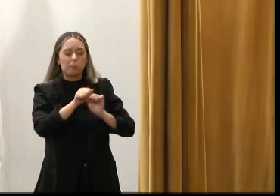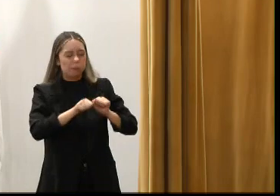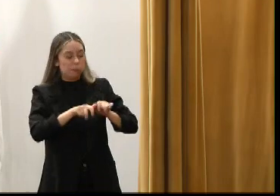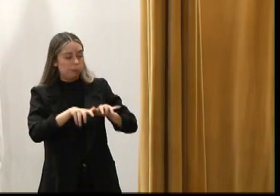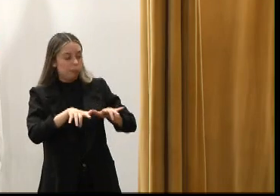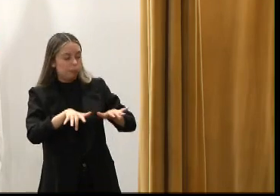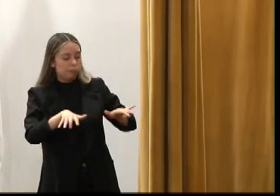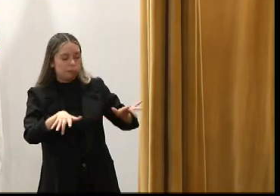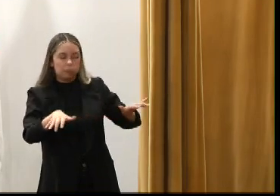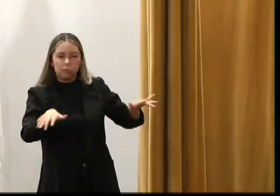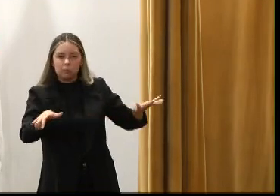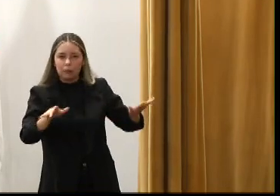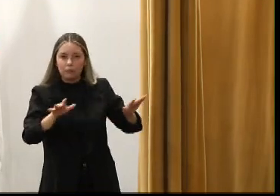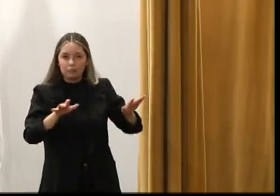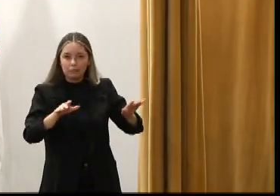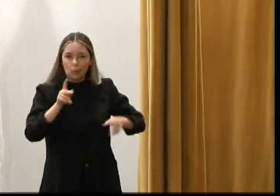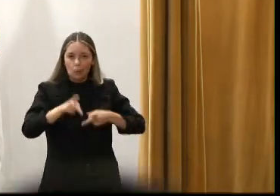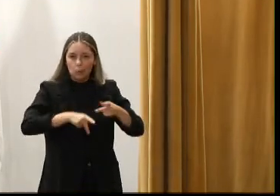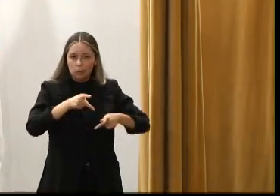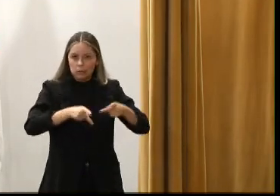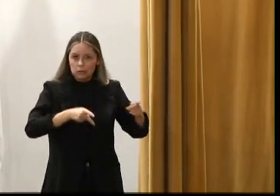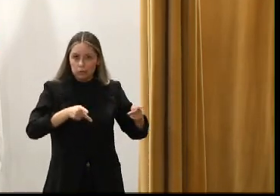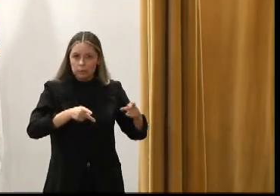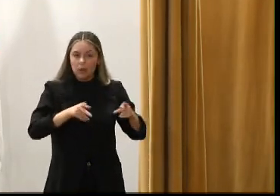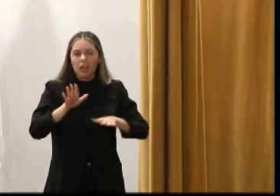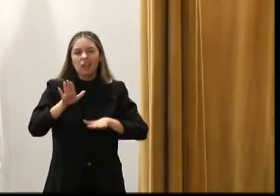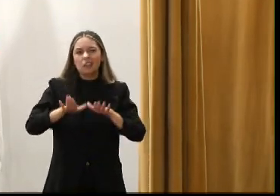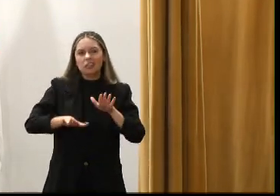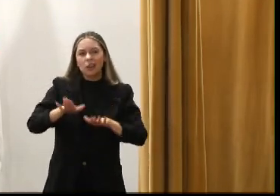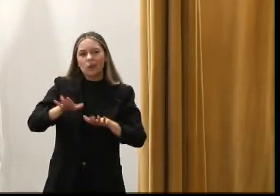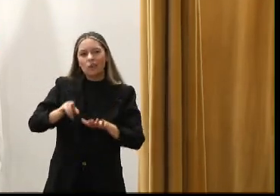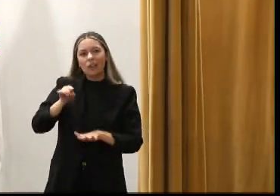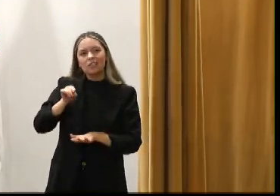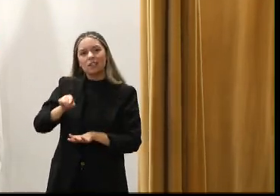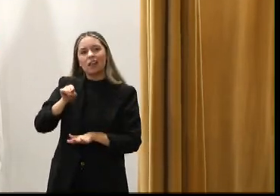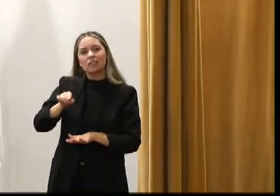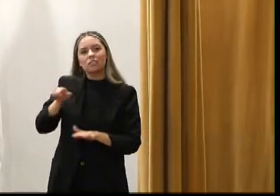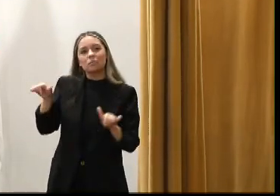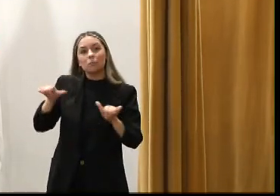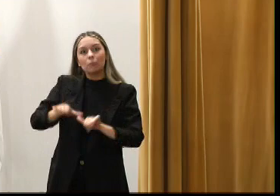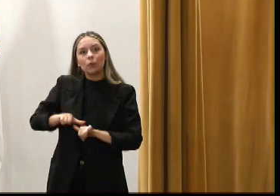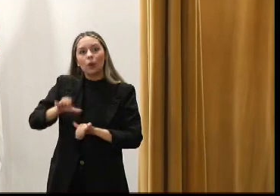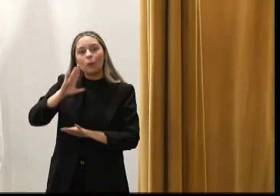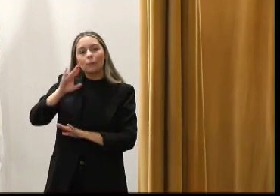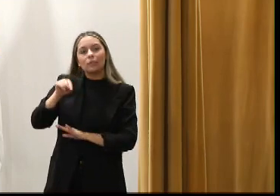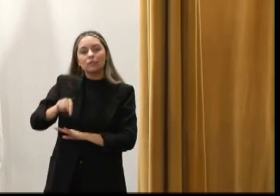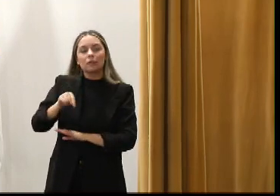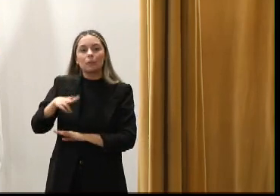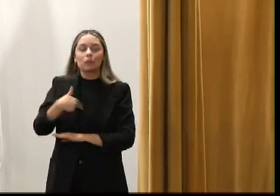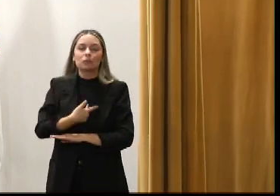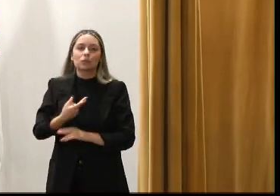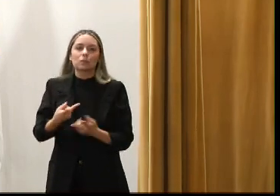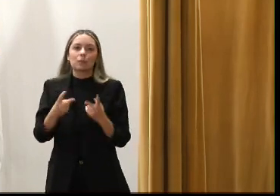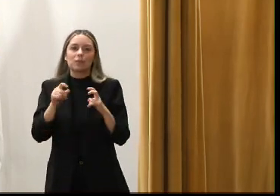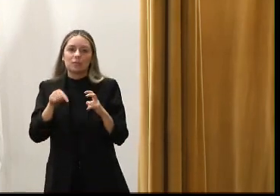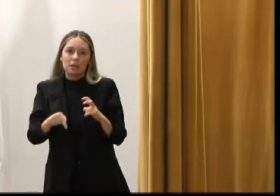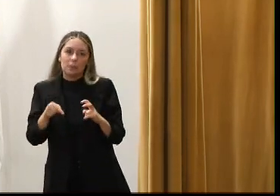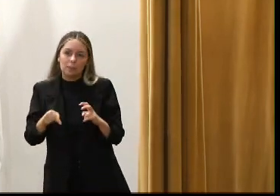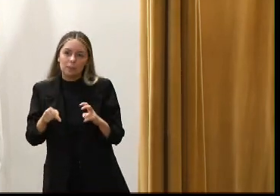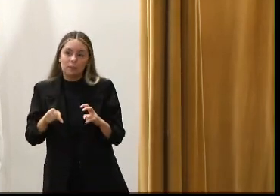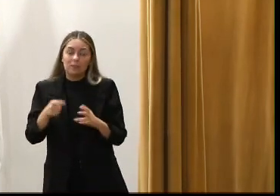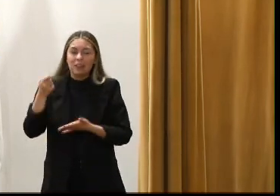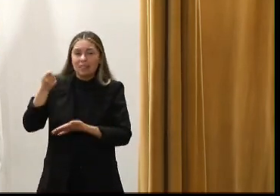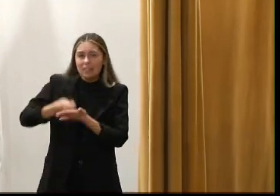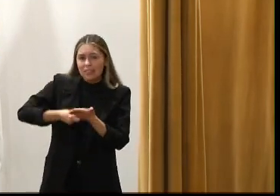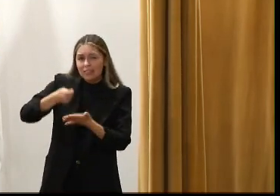desordenado. E talvez esse seja um fator de grande destaque que nós precisemos